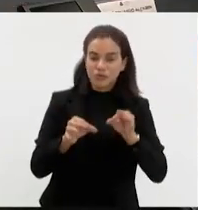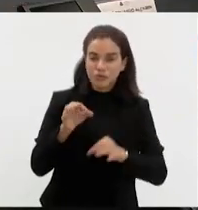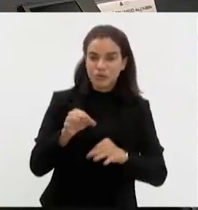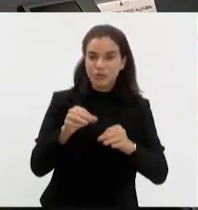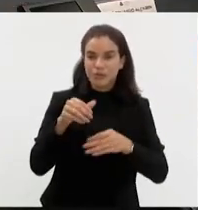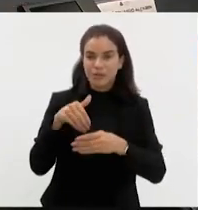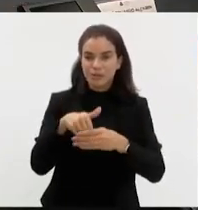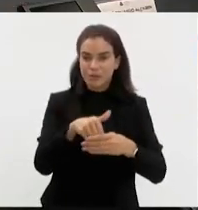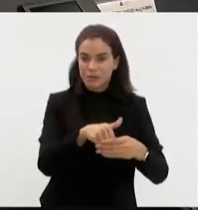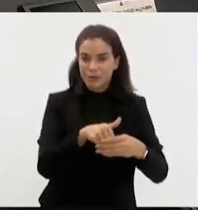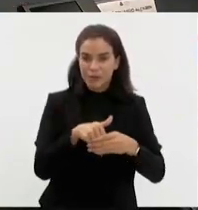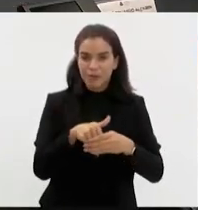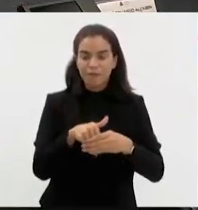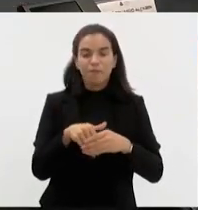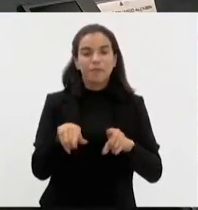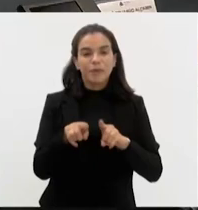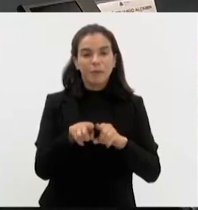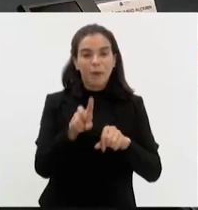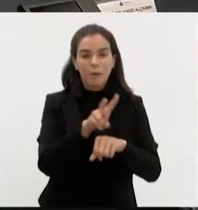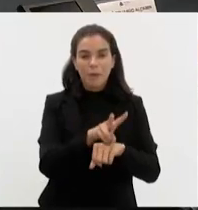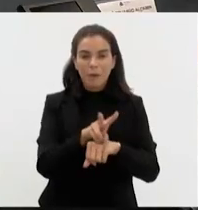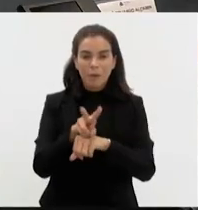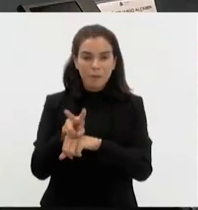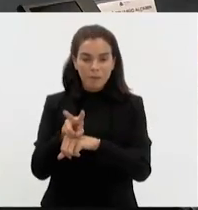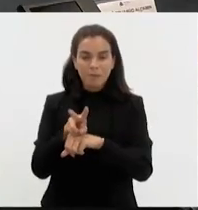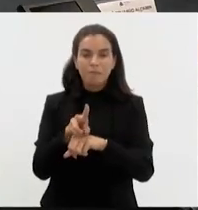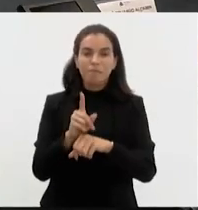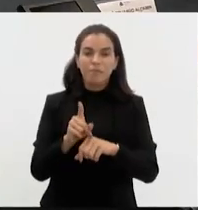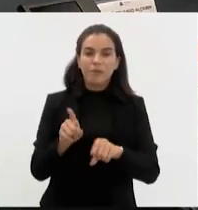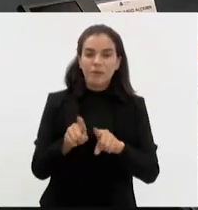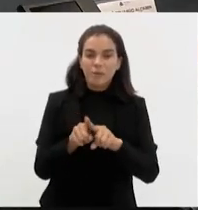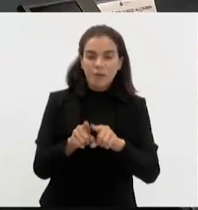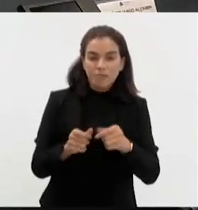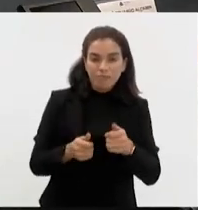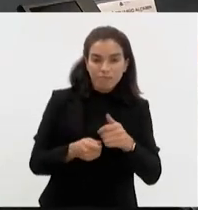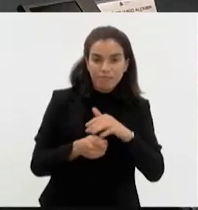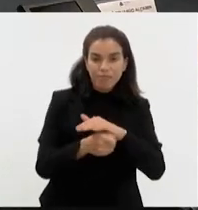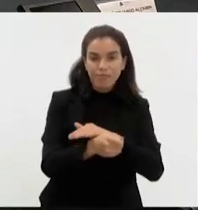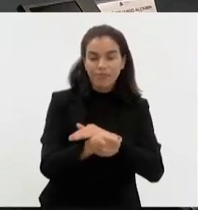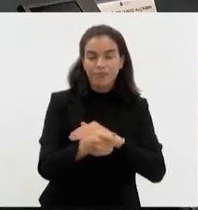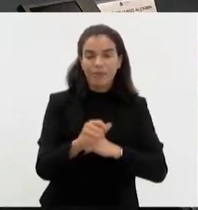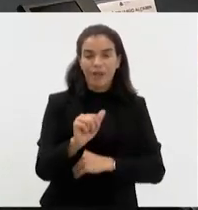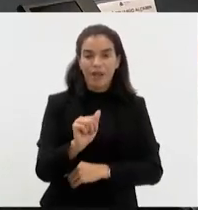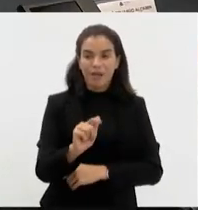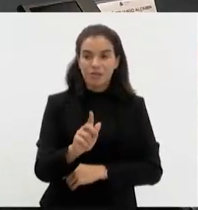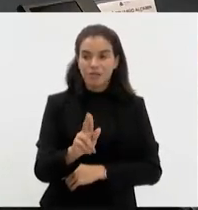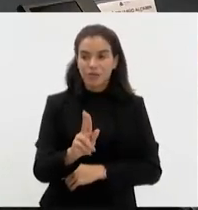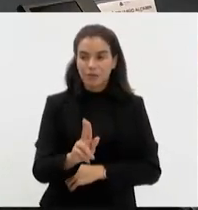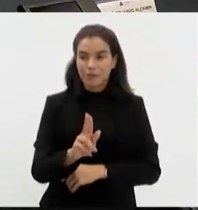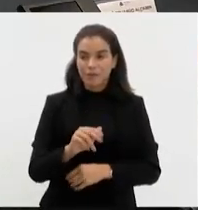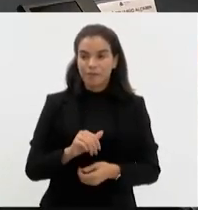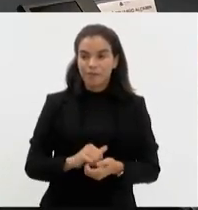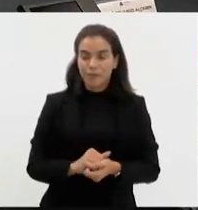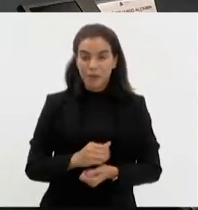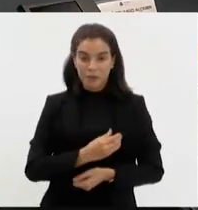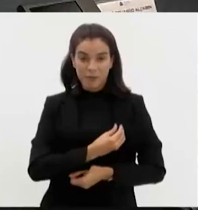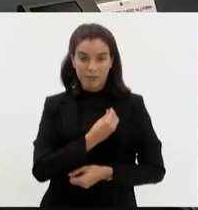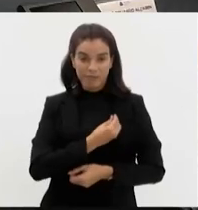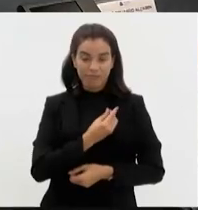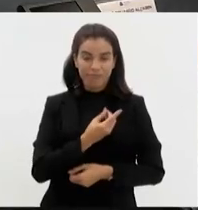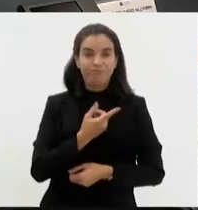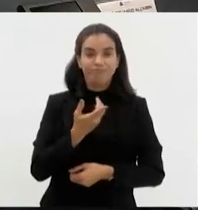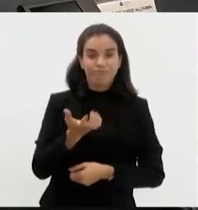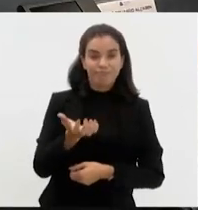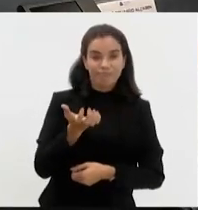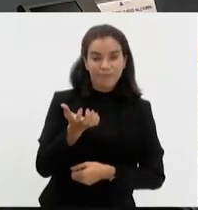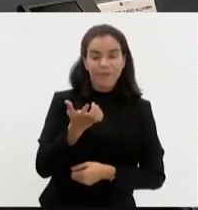da democracia e Observatório da Democracia capitaneados pela Agu os participantes que desejarem fazer